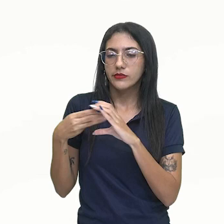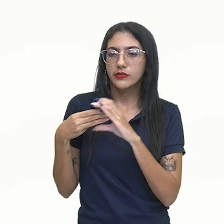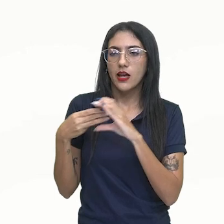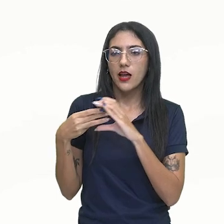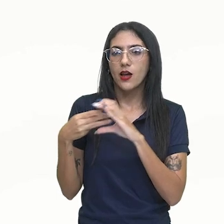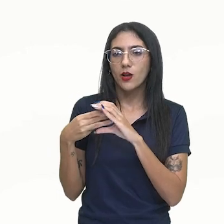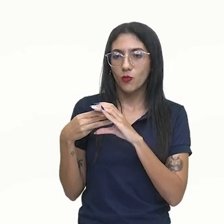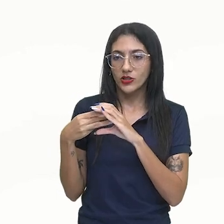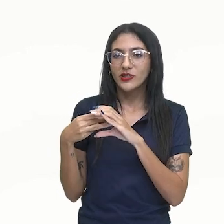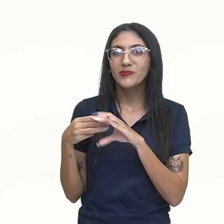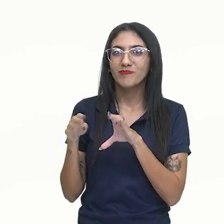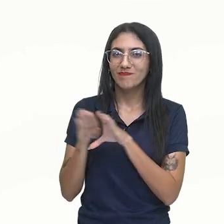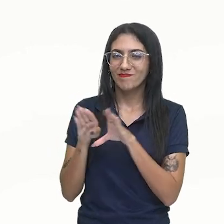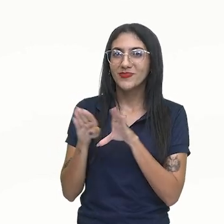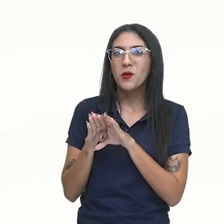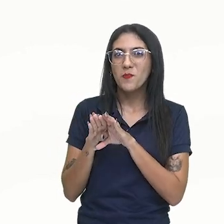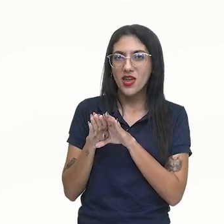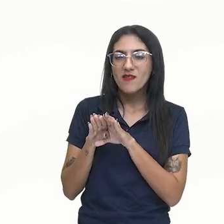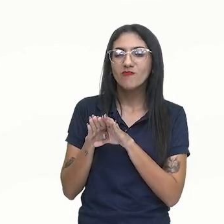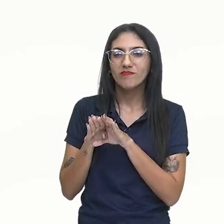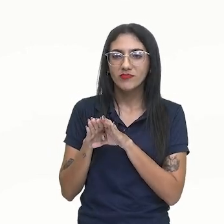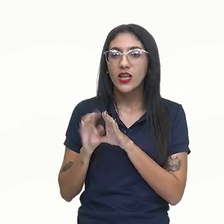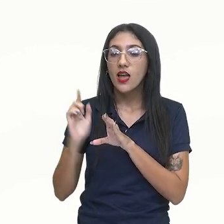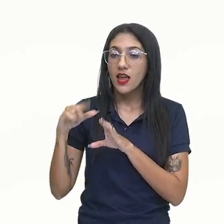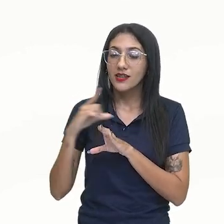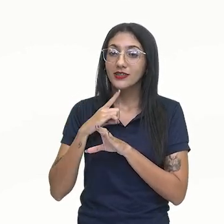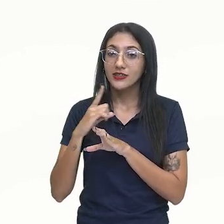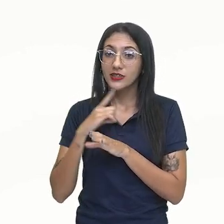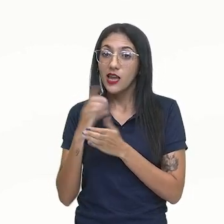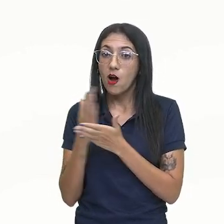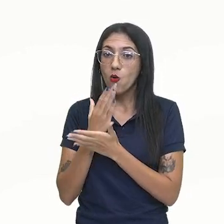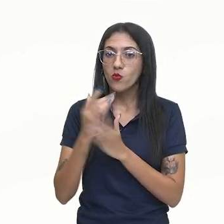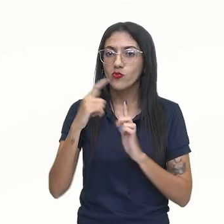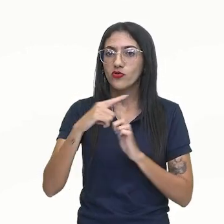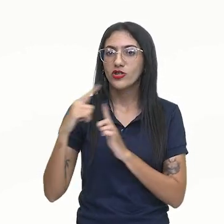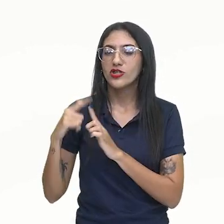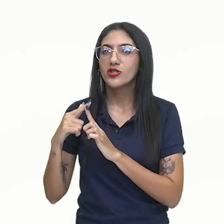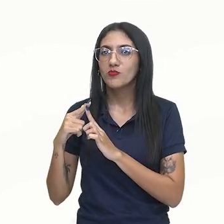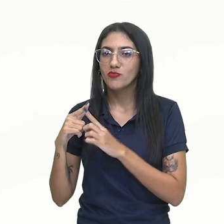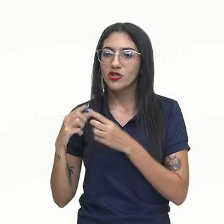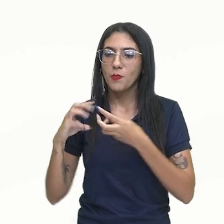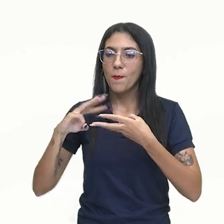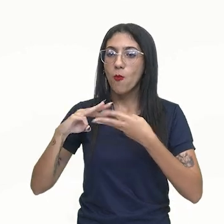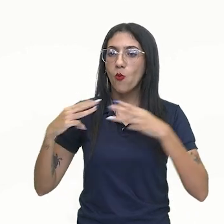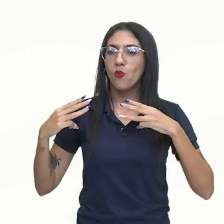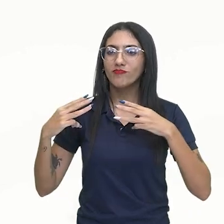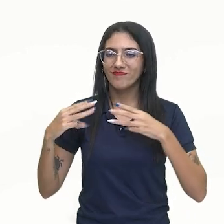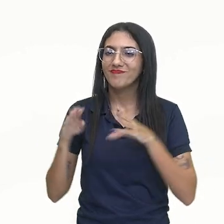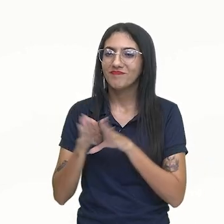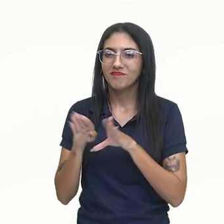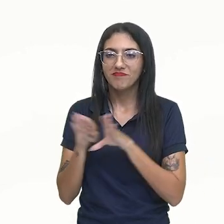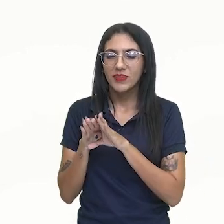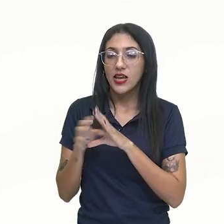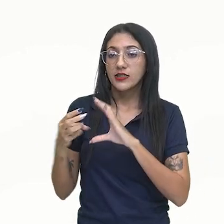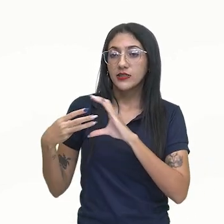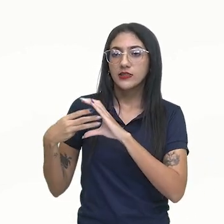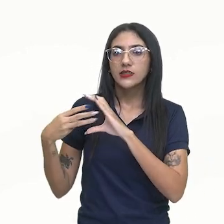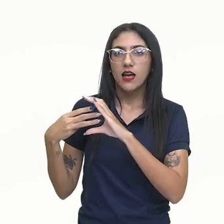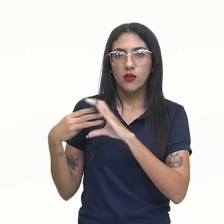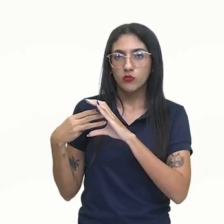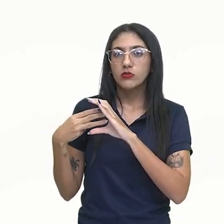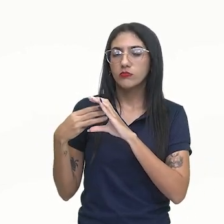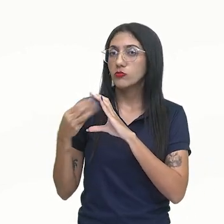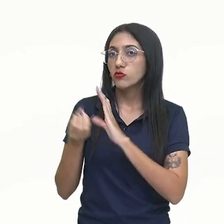musculares, acreditem, do nosso corpo, células musculares do nosso corpo também vão fazer esse processo